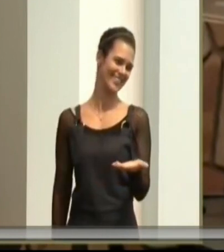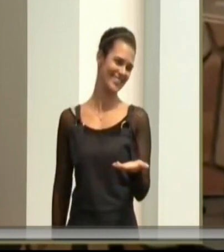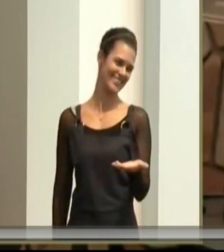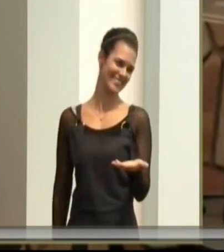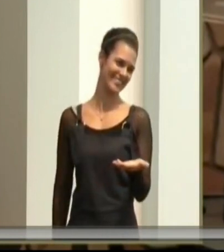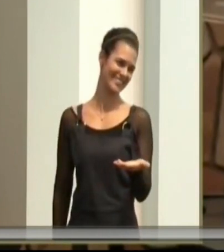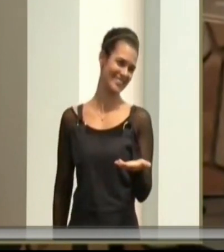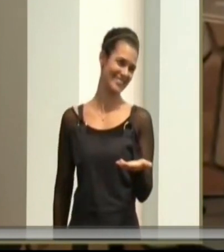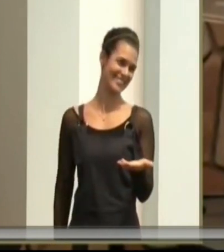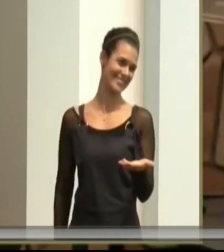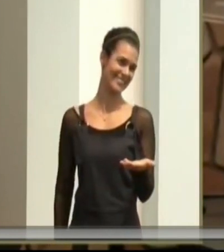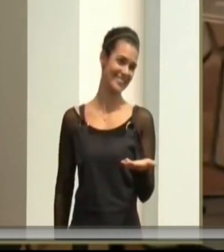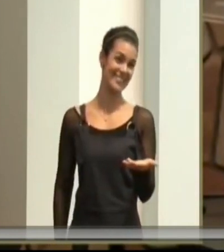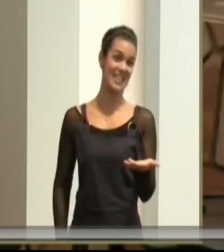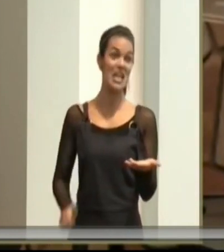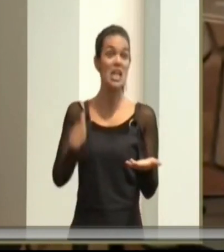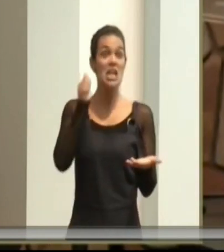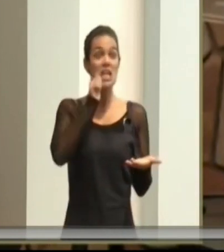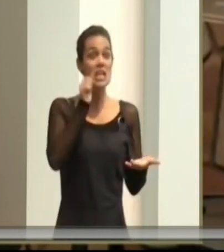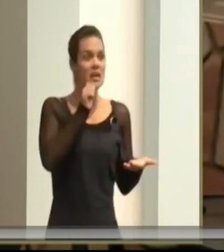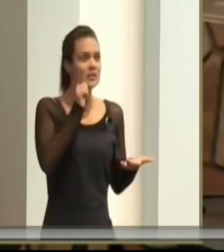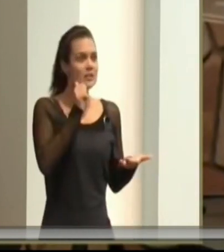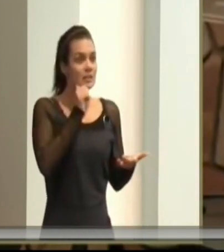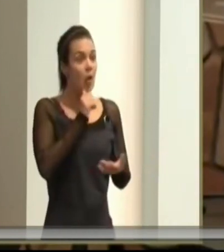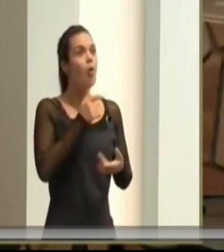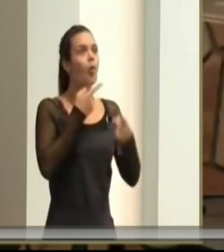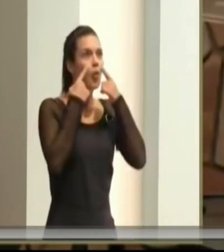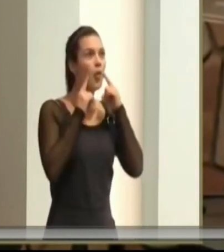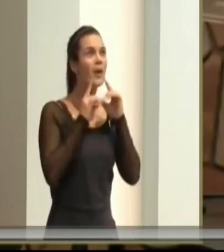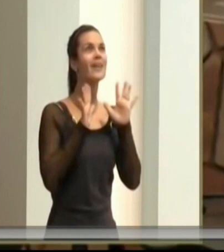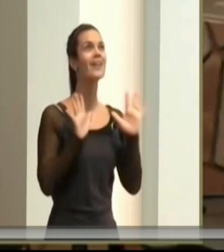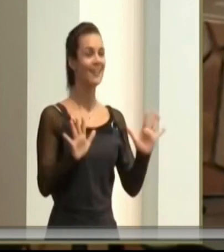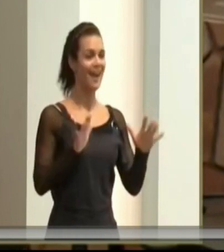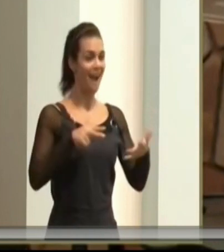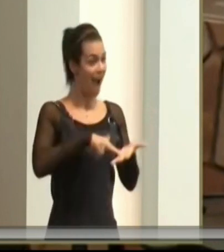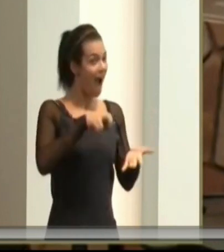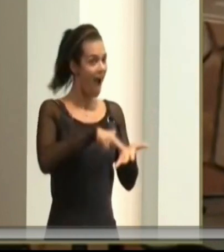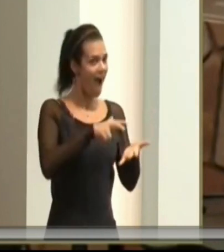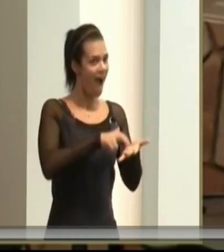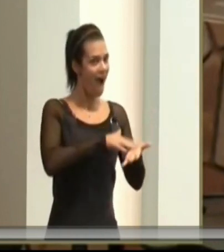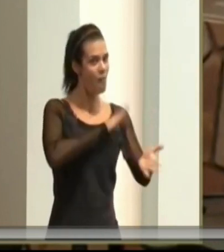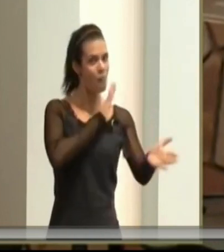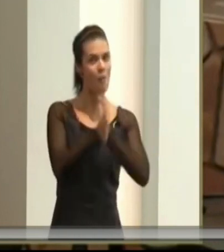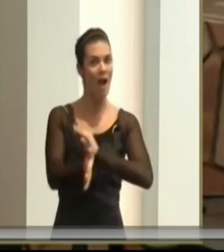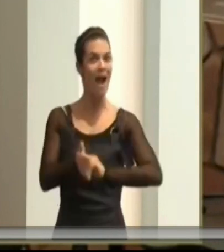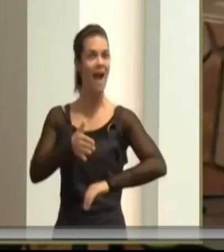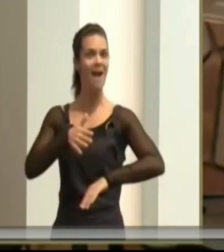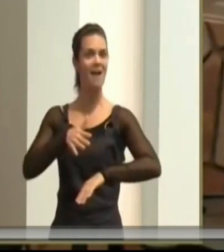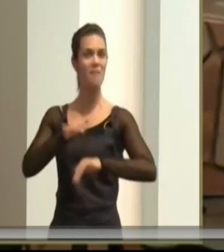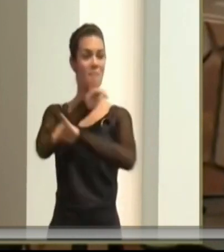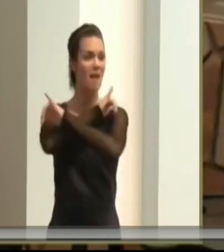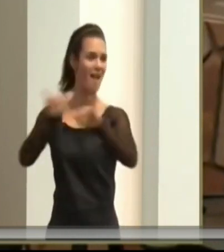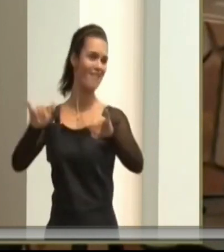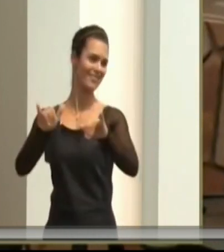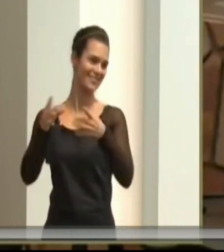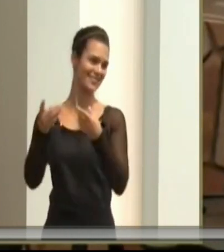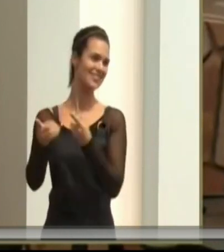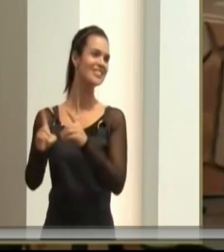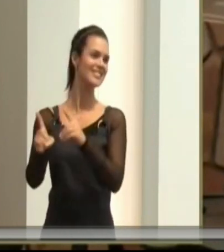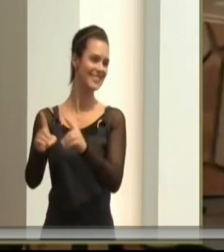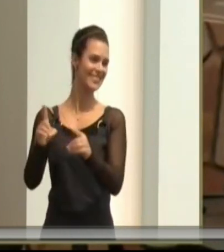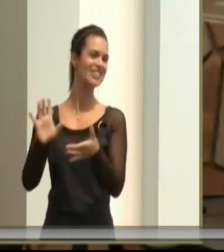E estas mulheres, tomadas de choro, correm para avisar e para divulgar que ele